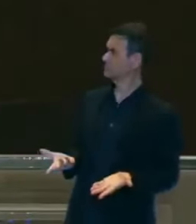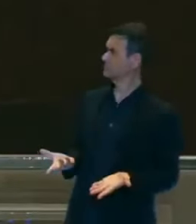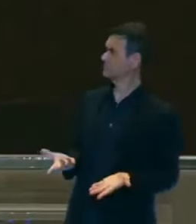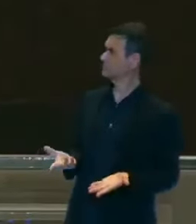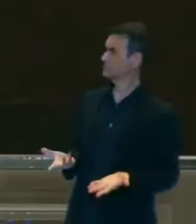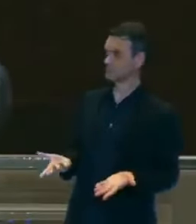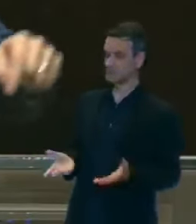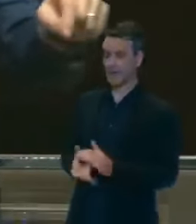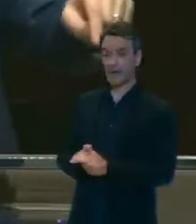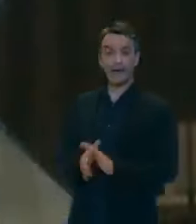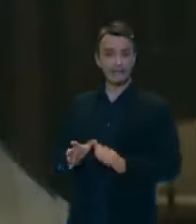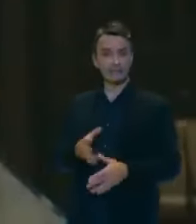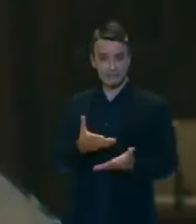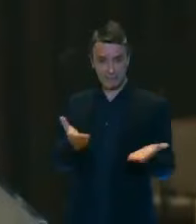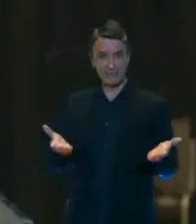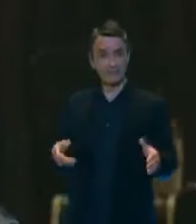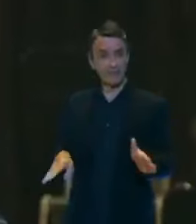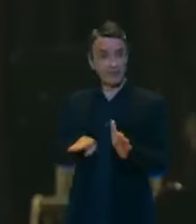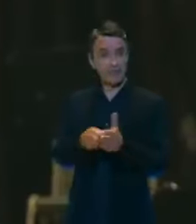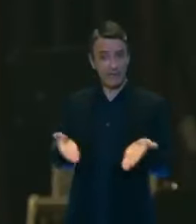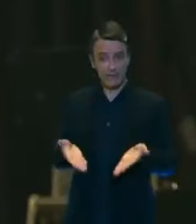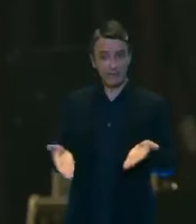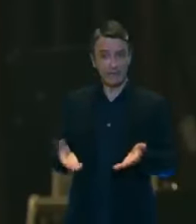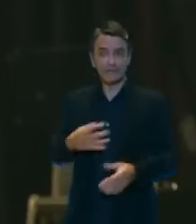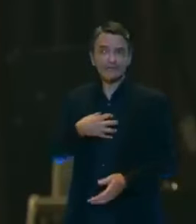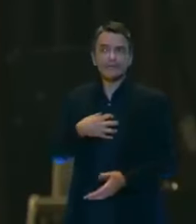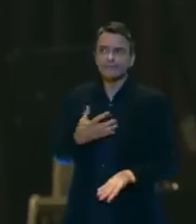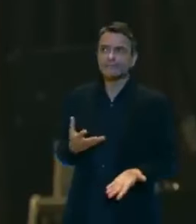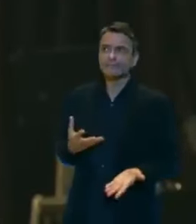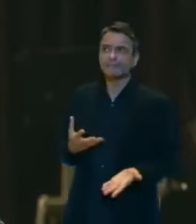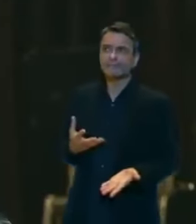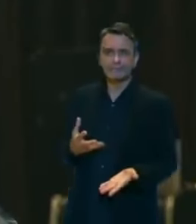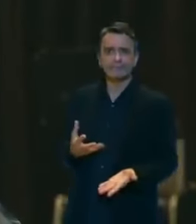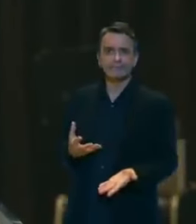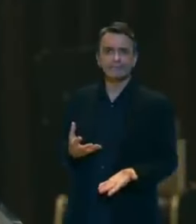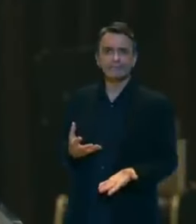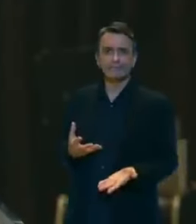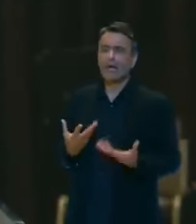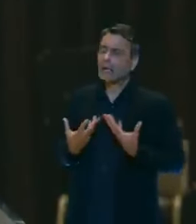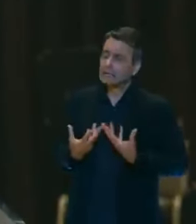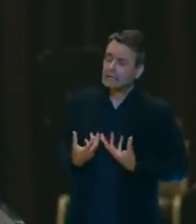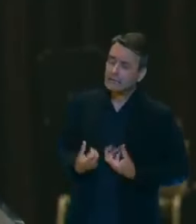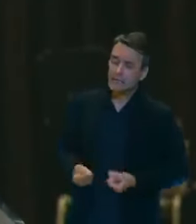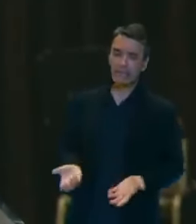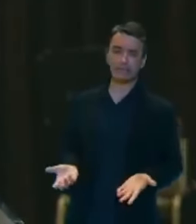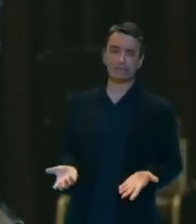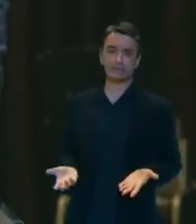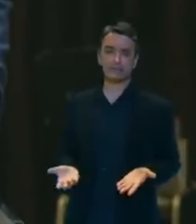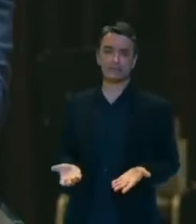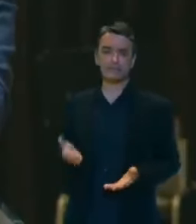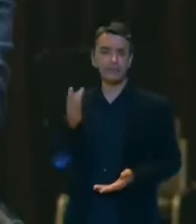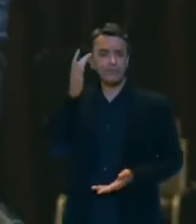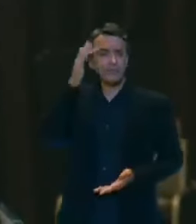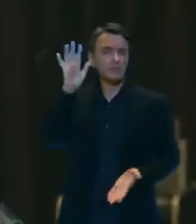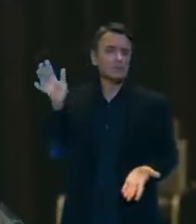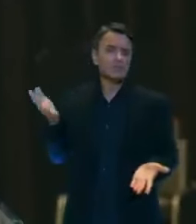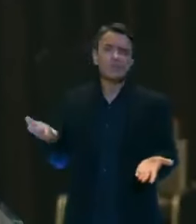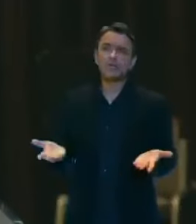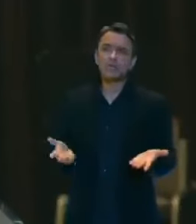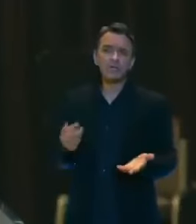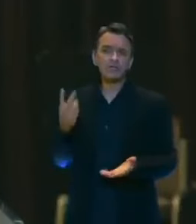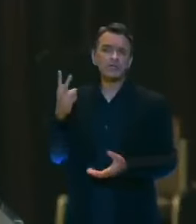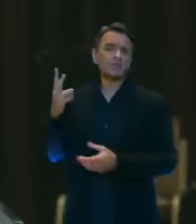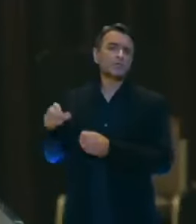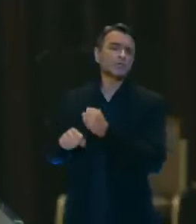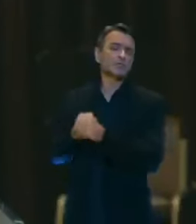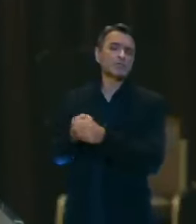chegou aqui sentindo assim: eu sou esse daí. Eu não sei como é que foi esses últimos 2 anos para